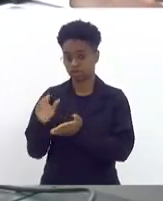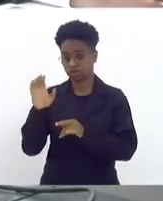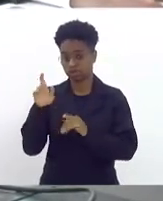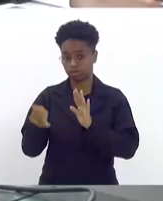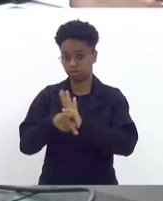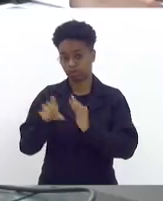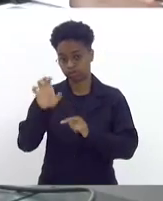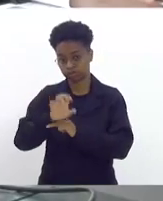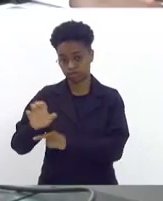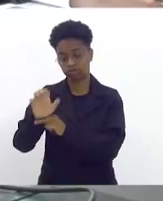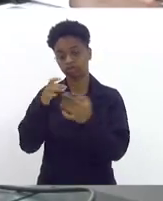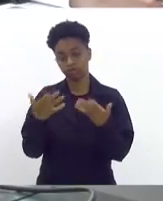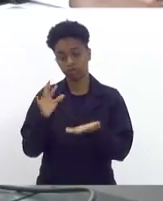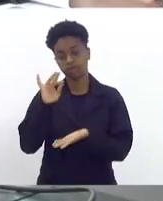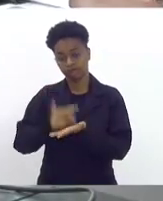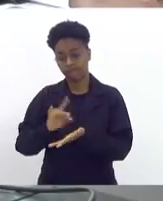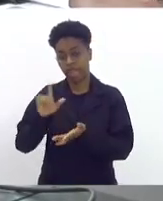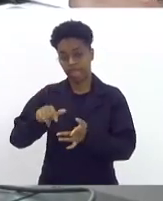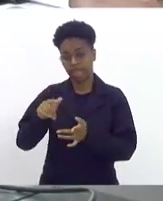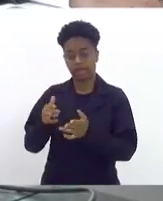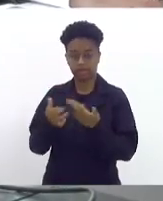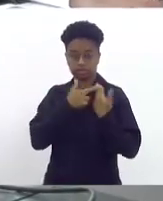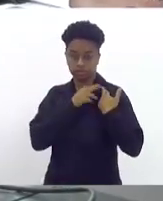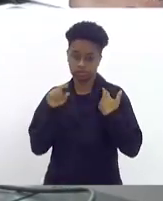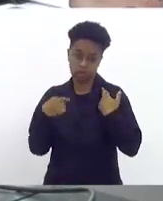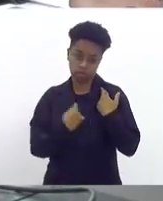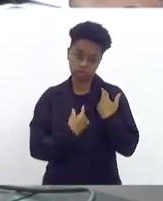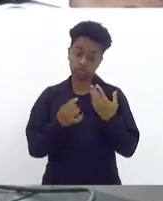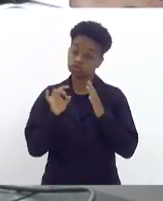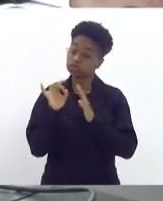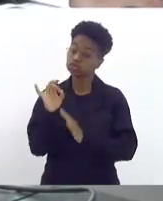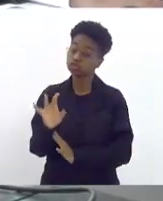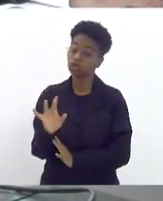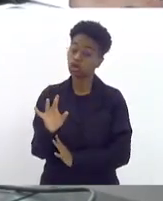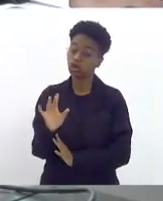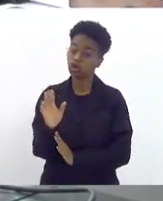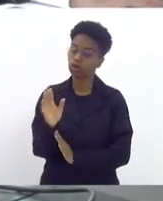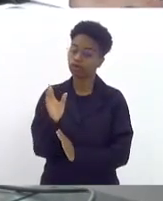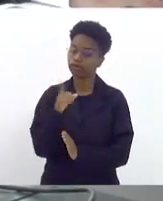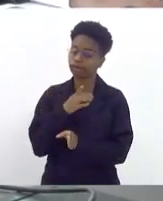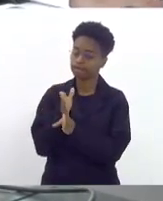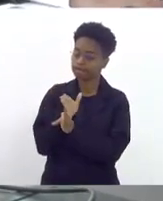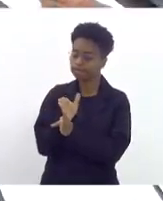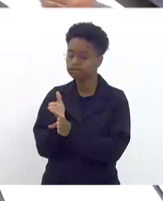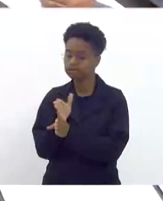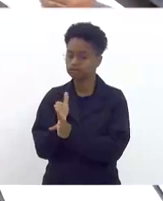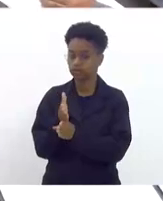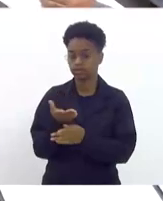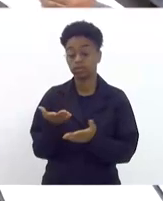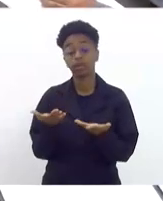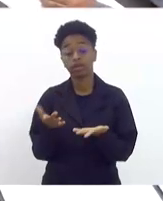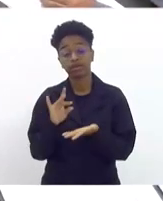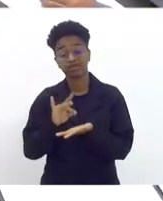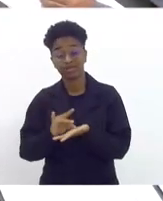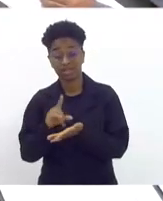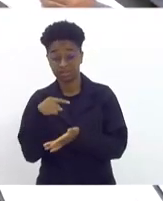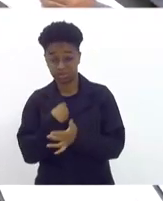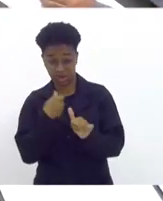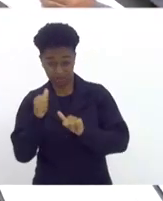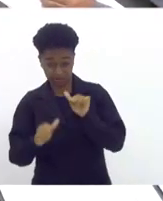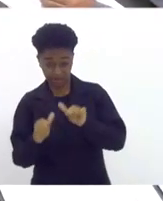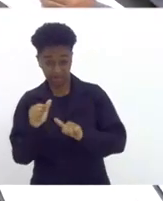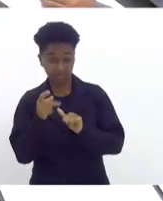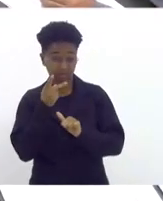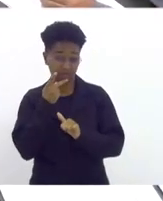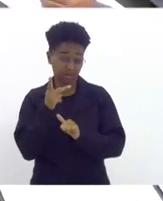que aí sim definitivamente seria competência Nossa então eu sou um liame muito tendo entendeu avaliando a gente está